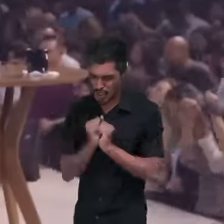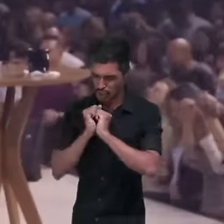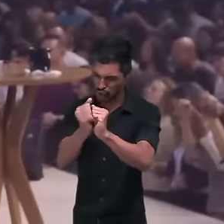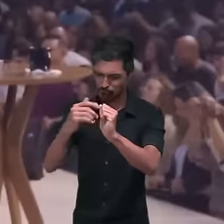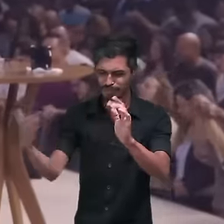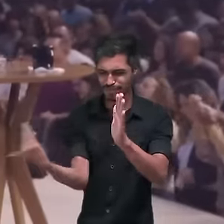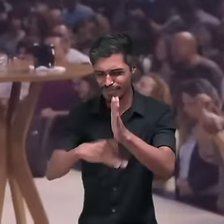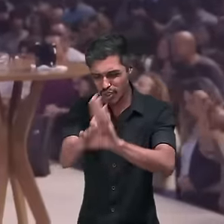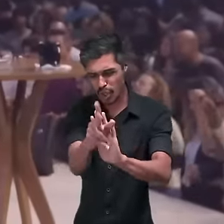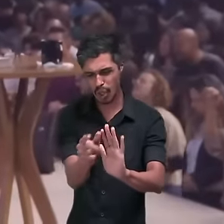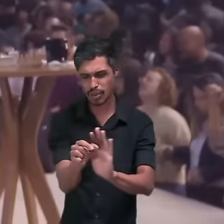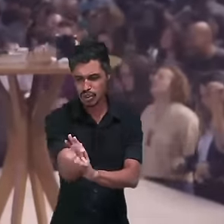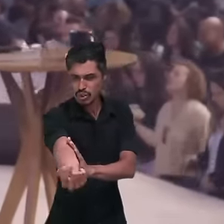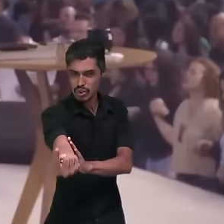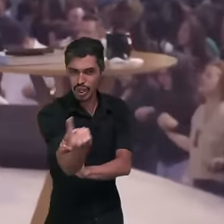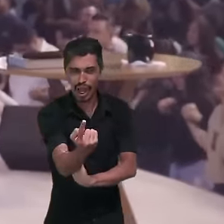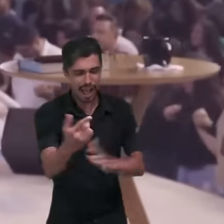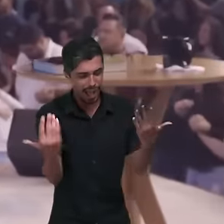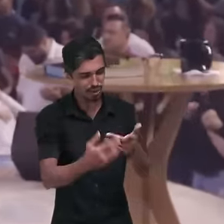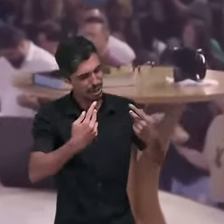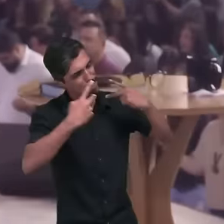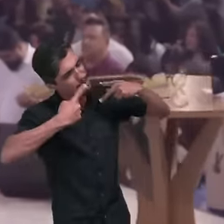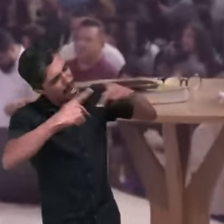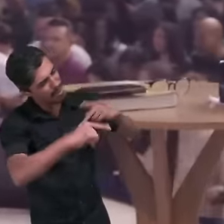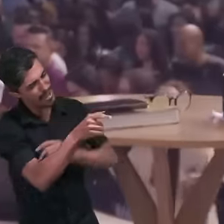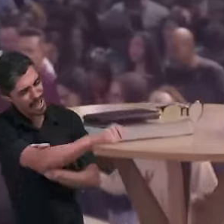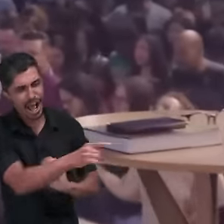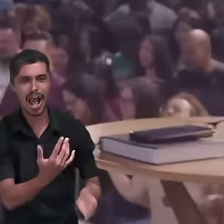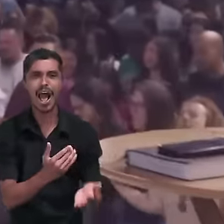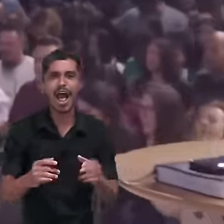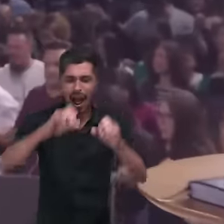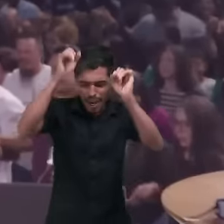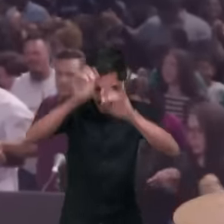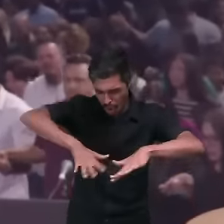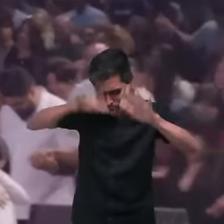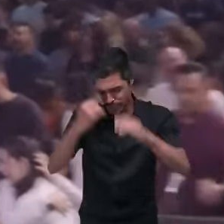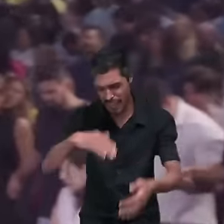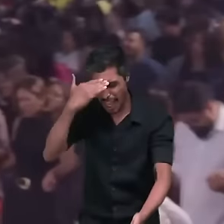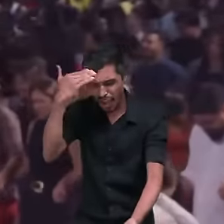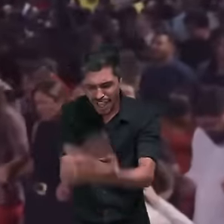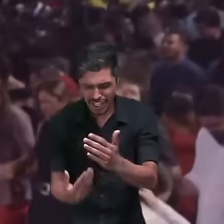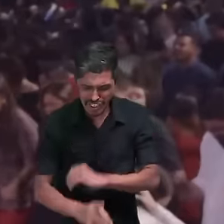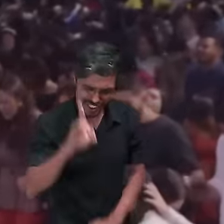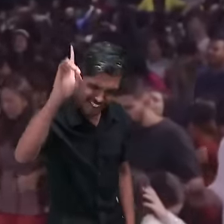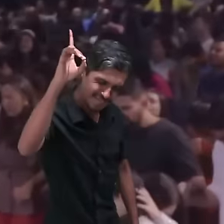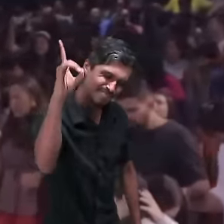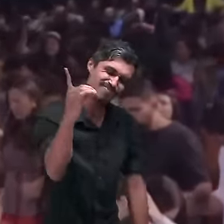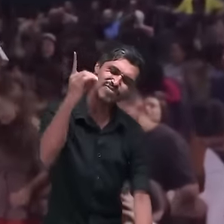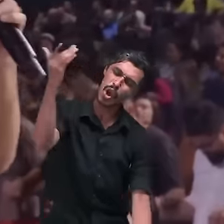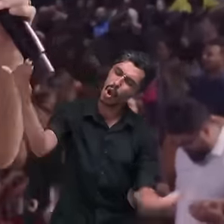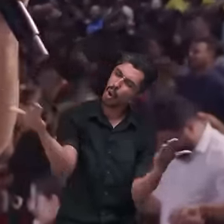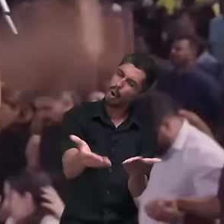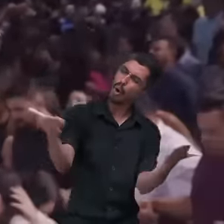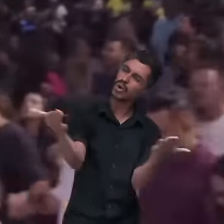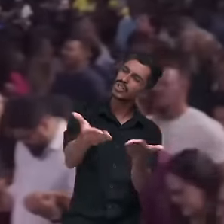Senhor, abrimos nossa boca para clamar. Cremos, Senhor, que hoje